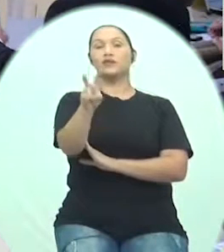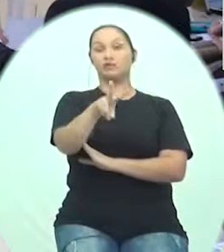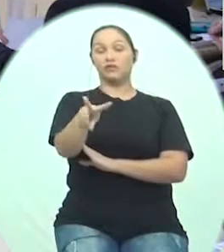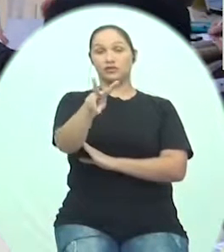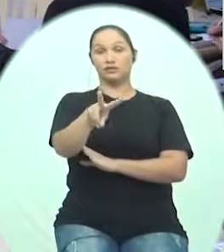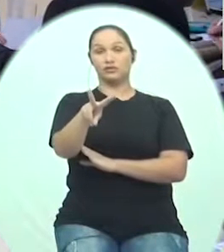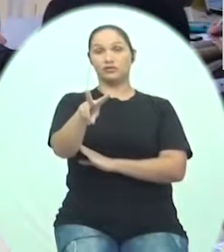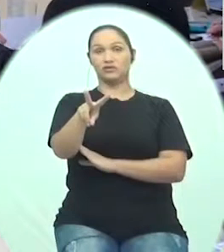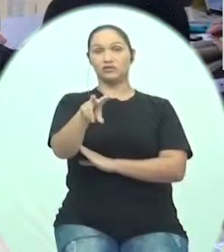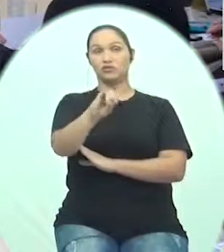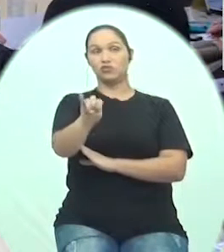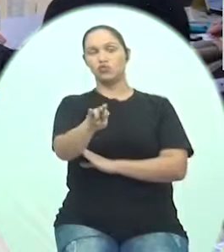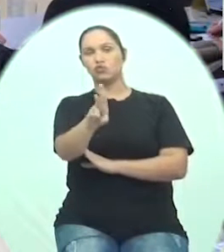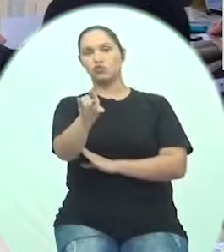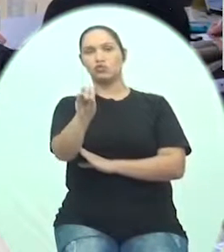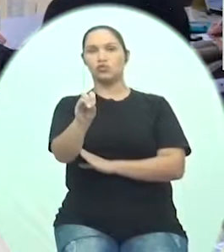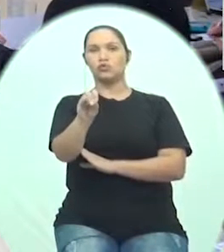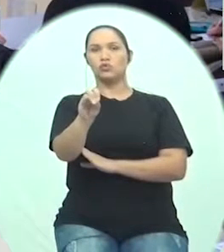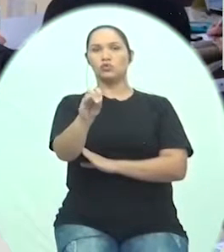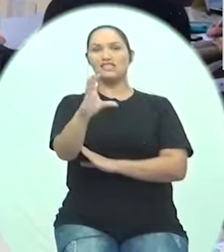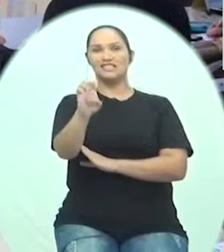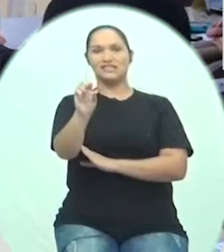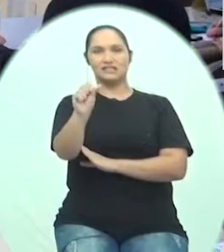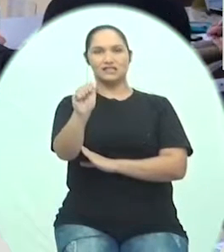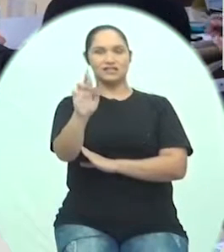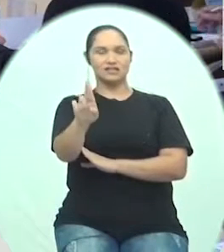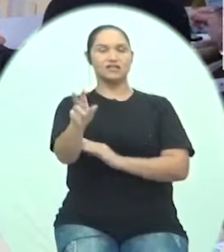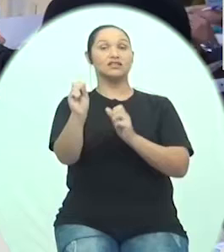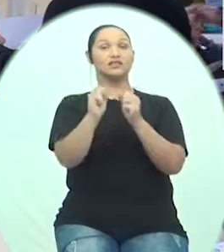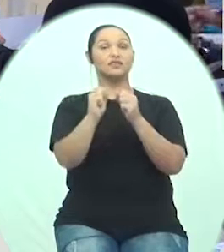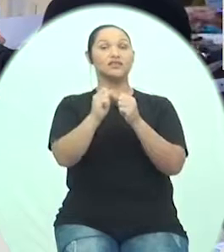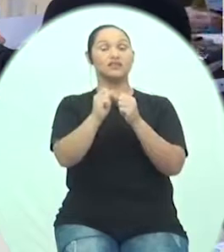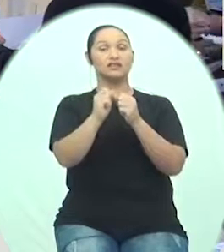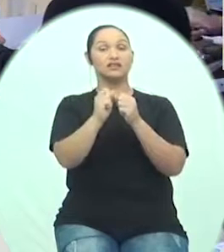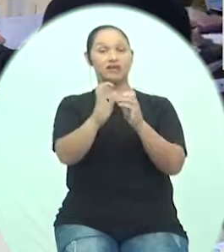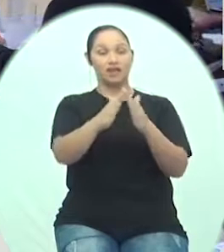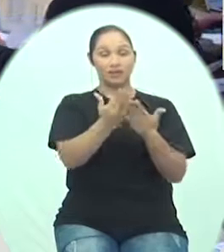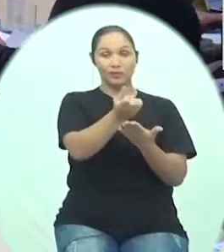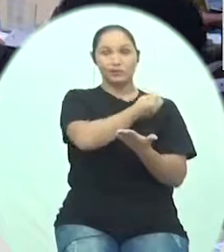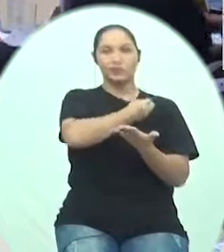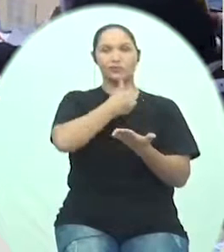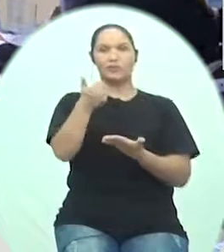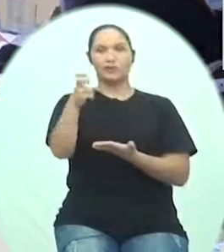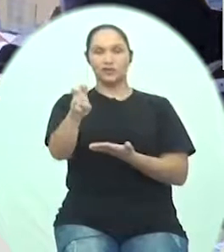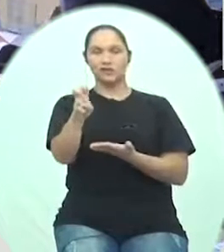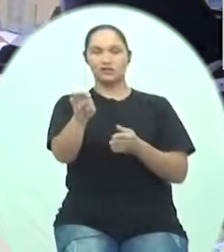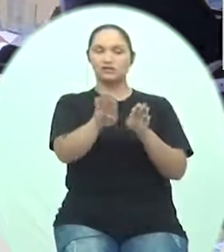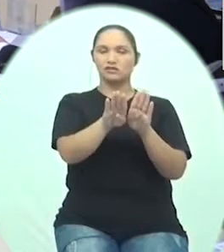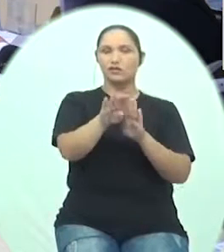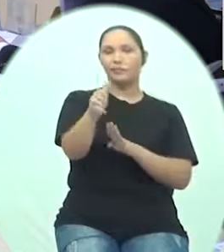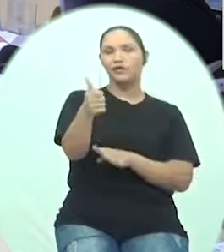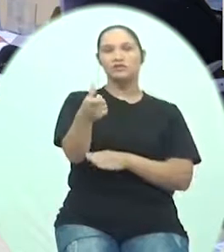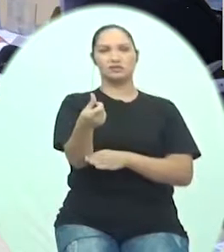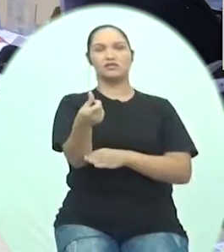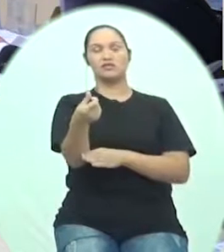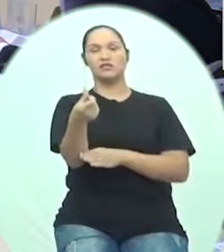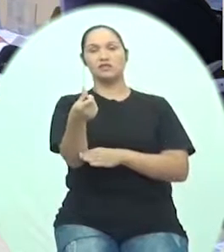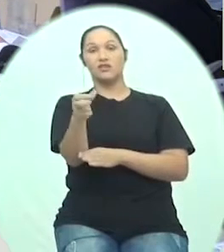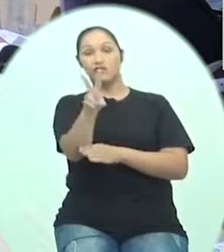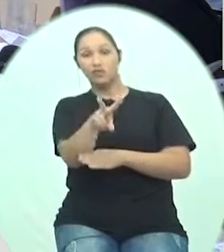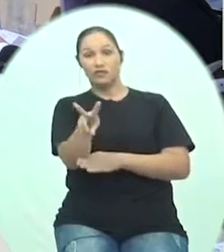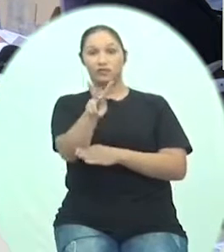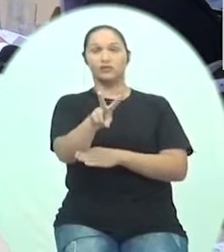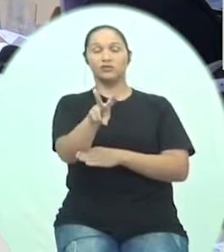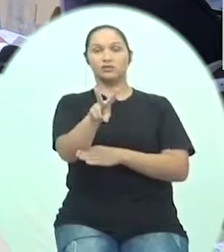Vereador Júlio César Colombo requerimentos número 15 e 16/2020 de autoria